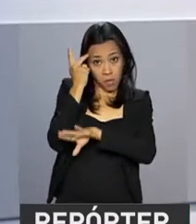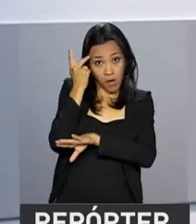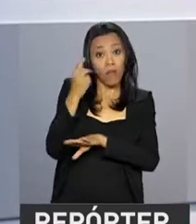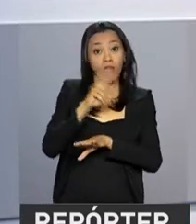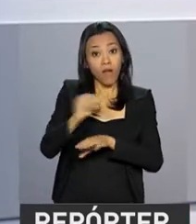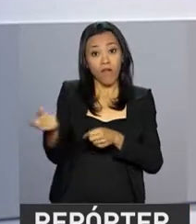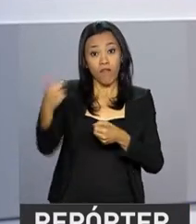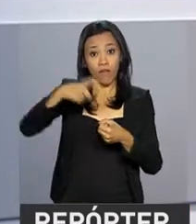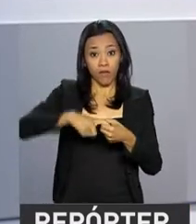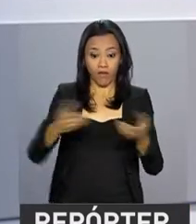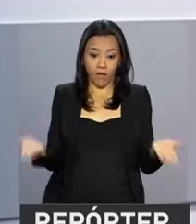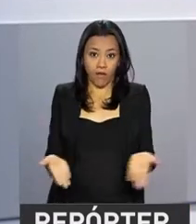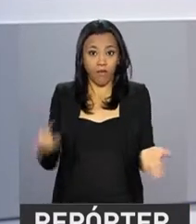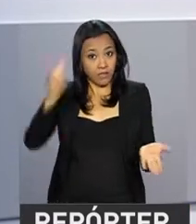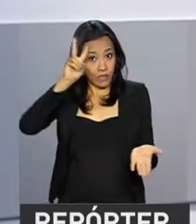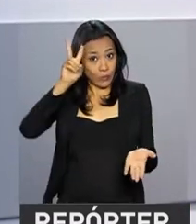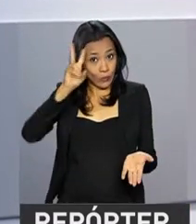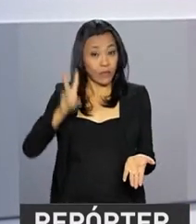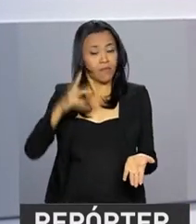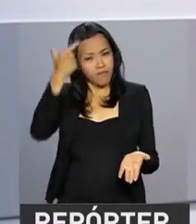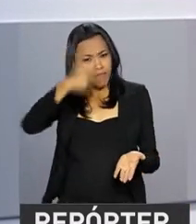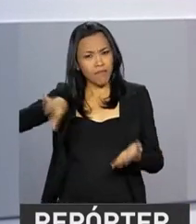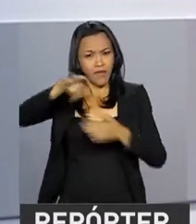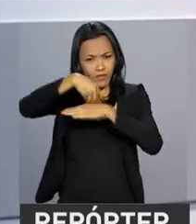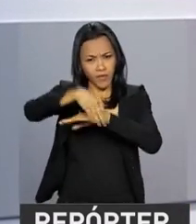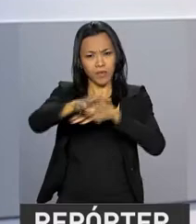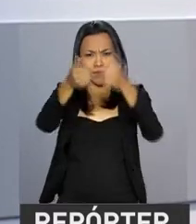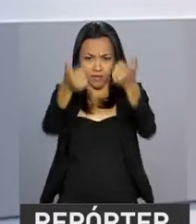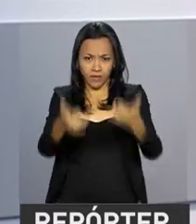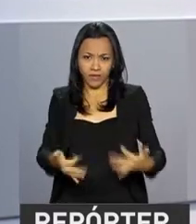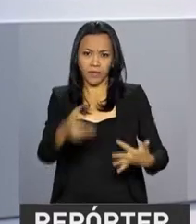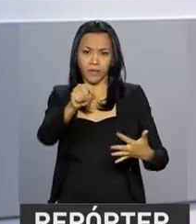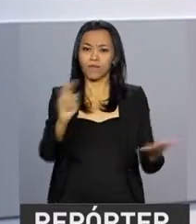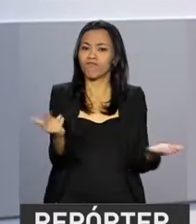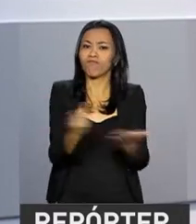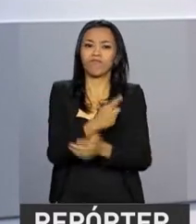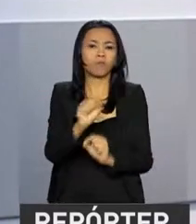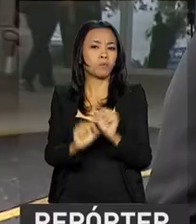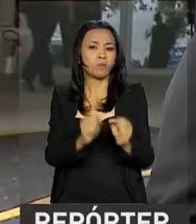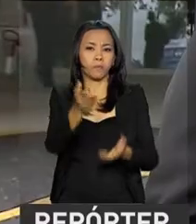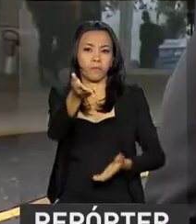às atividades nesta segunda. Mais informações com o repórter José Luiz Filho.